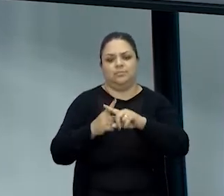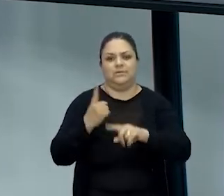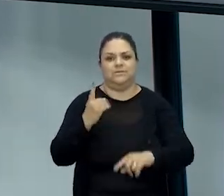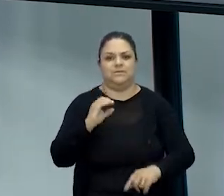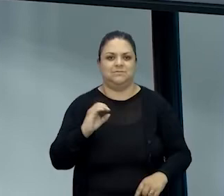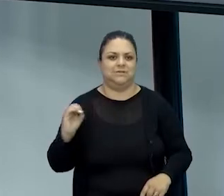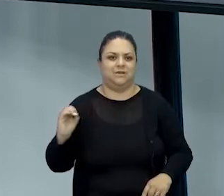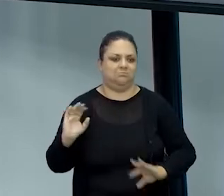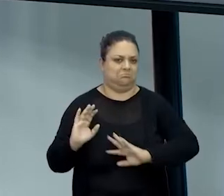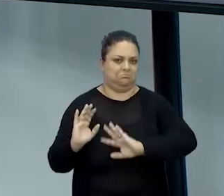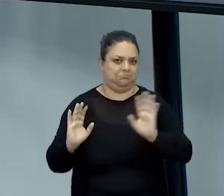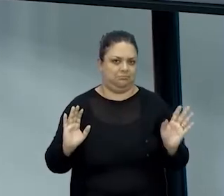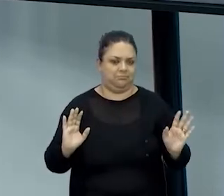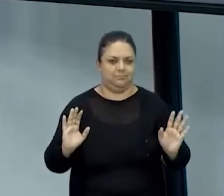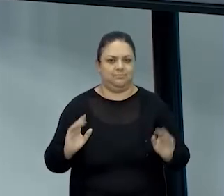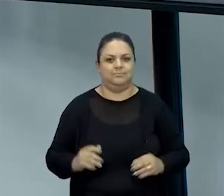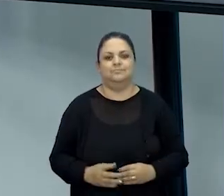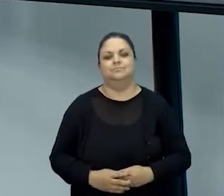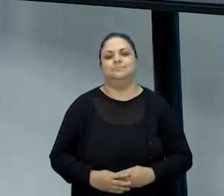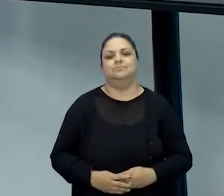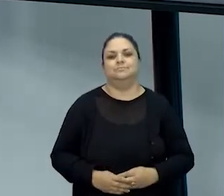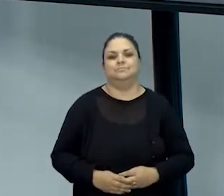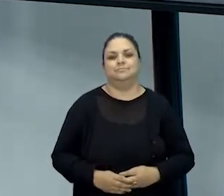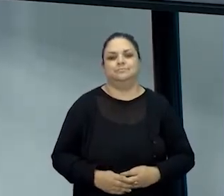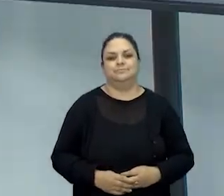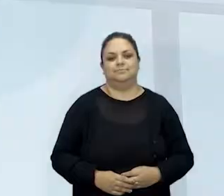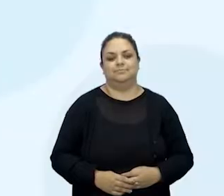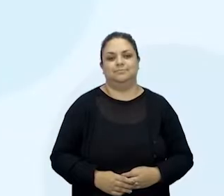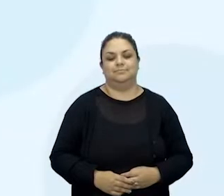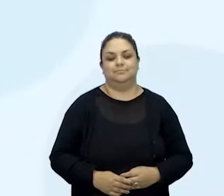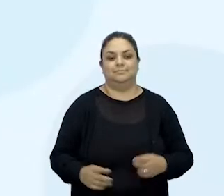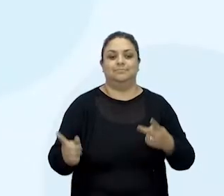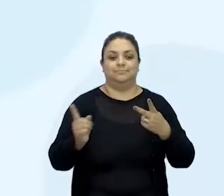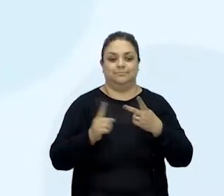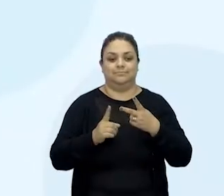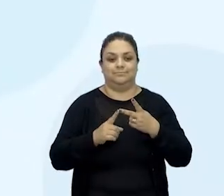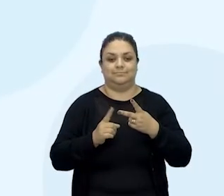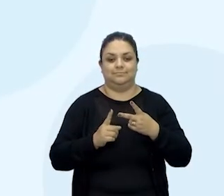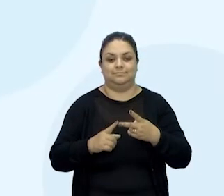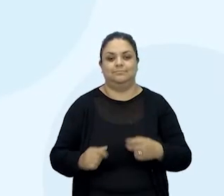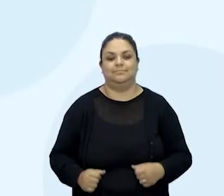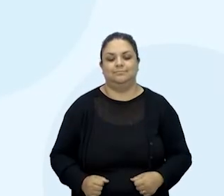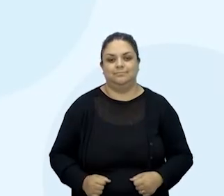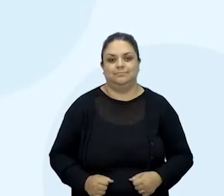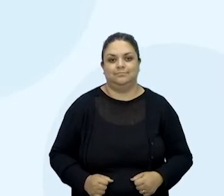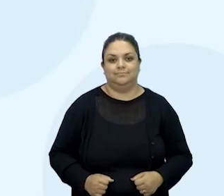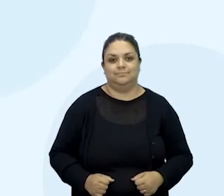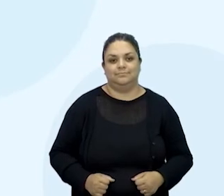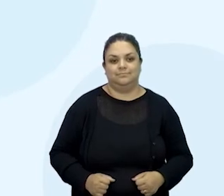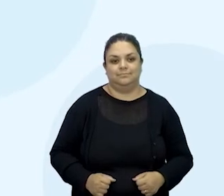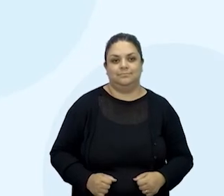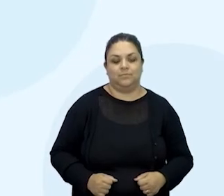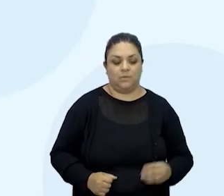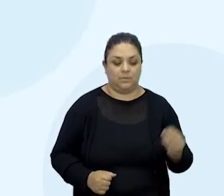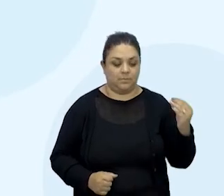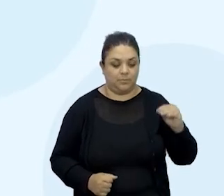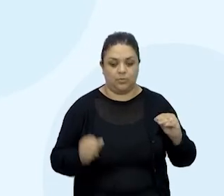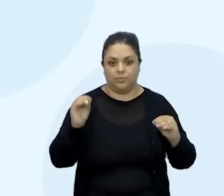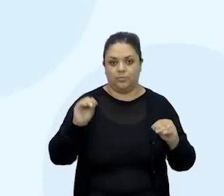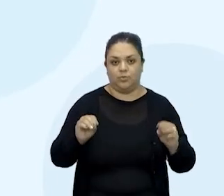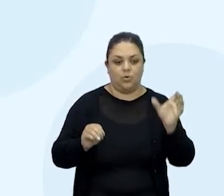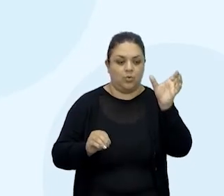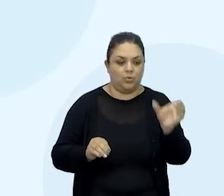Então, é simples essa transformação. O segundo passo é identificá-las em duas colunas. Então,